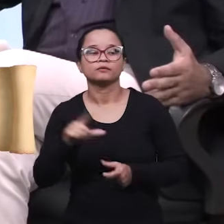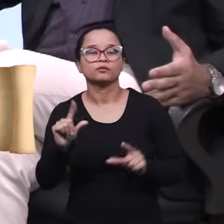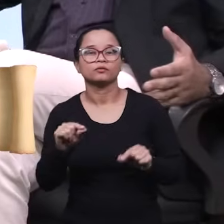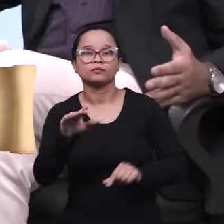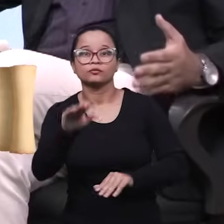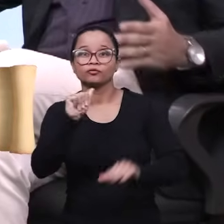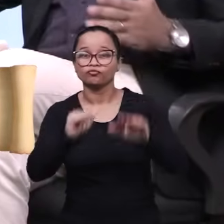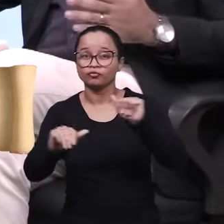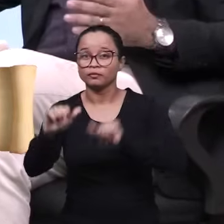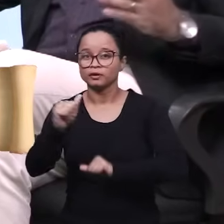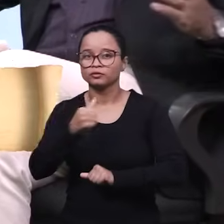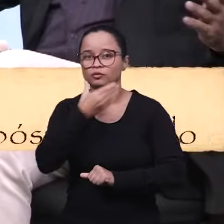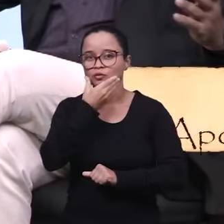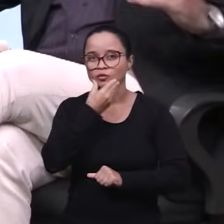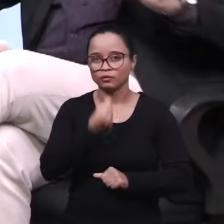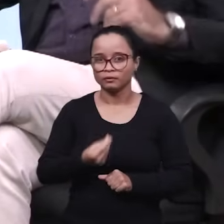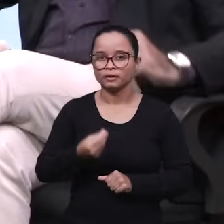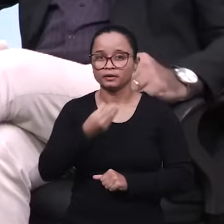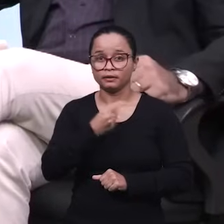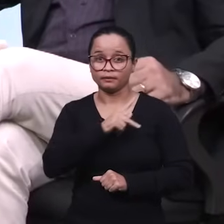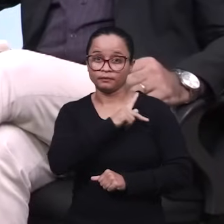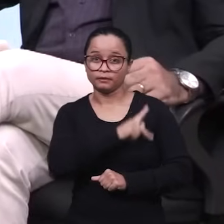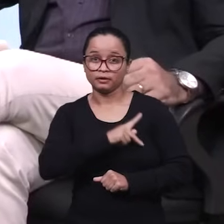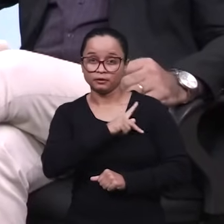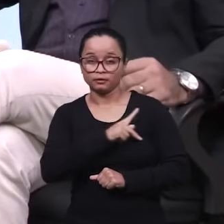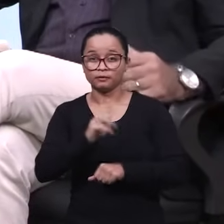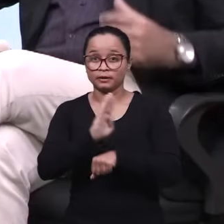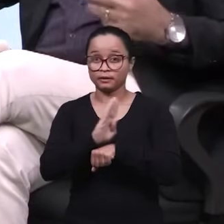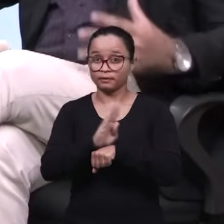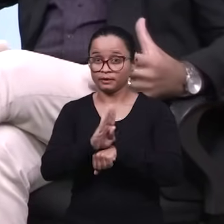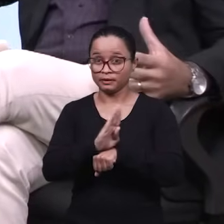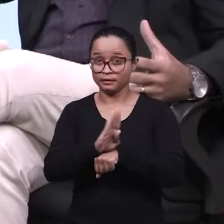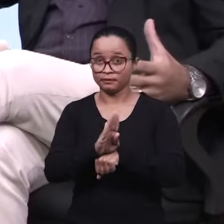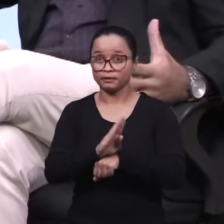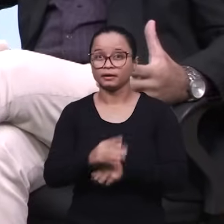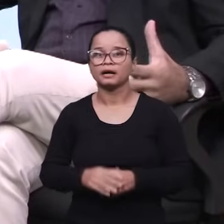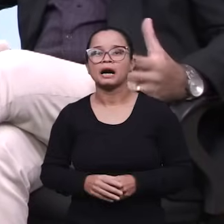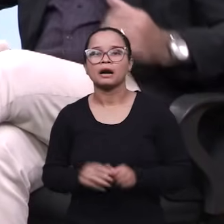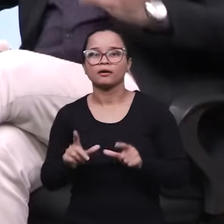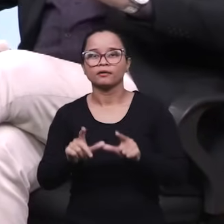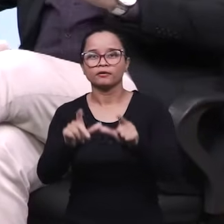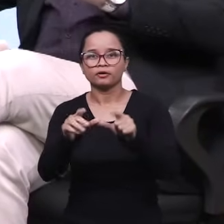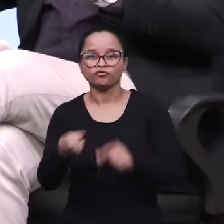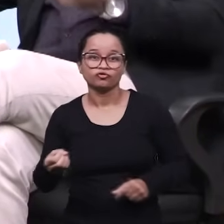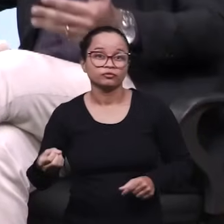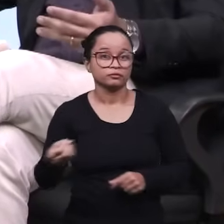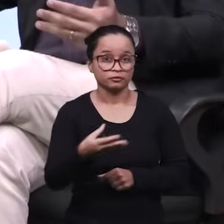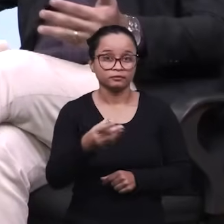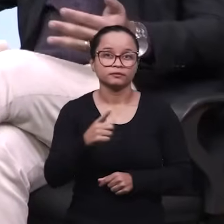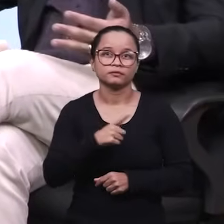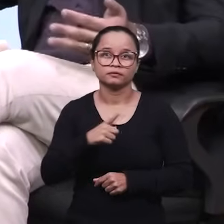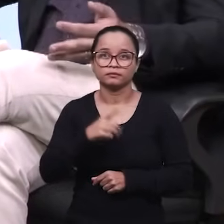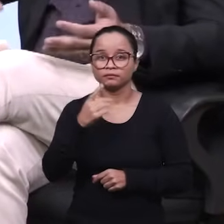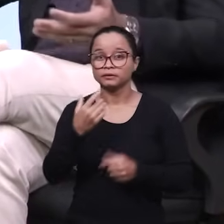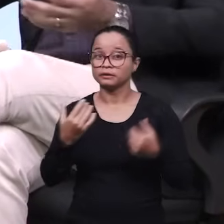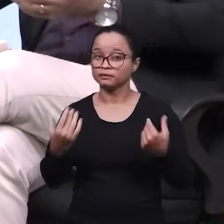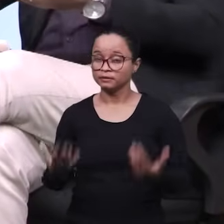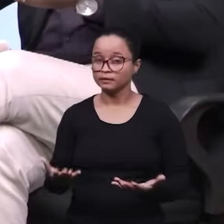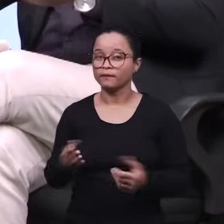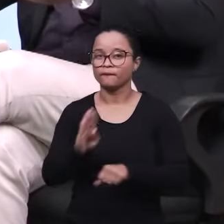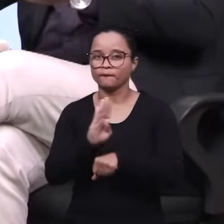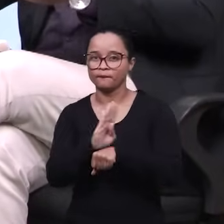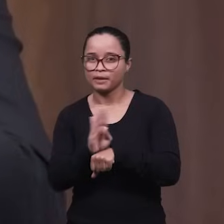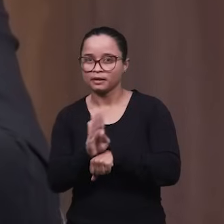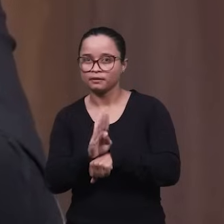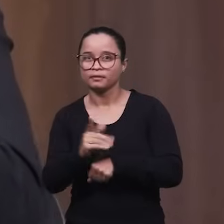de Paulo para que ele, Barnabé, então empreendessem uma nova viagem, porém, Barnabé